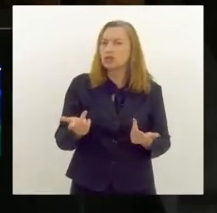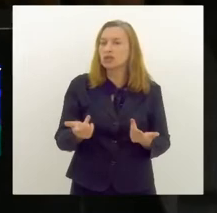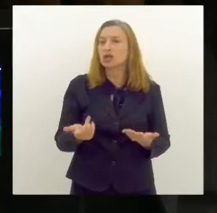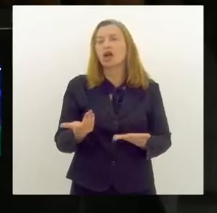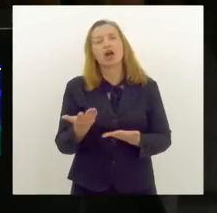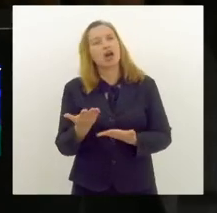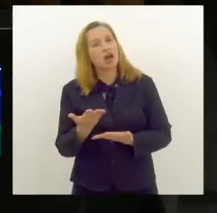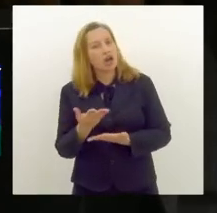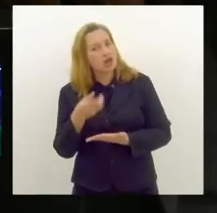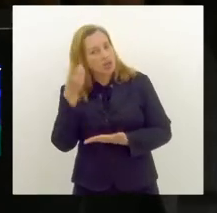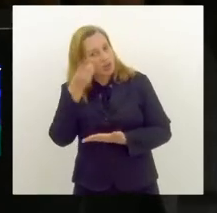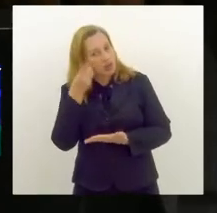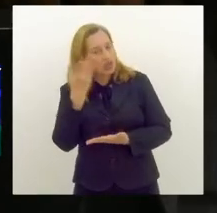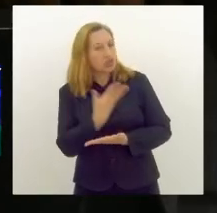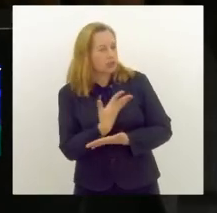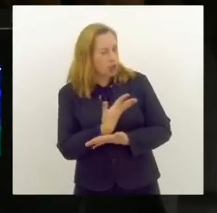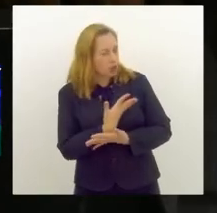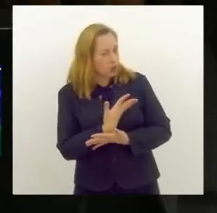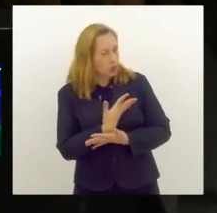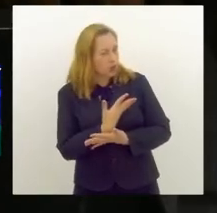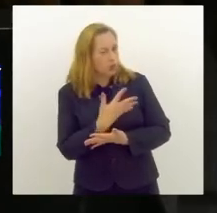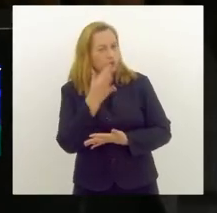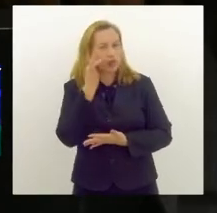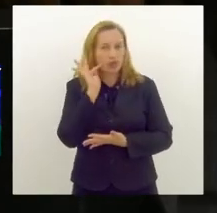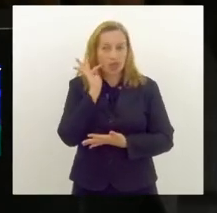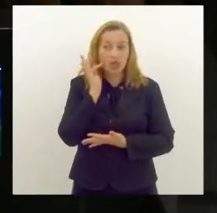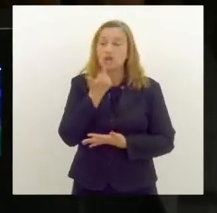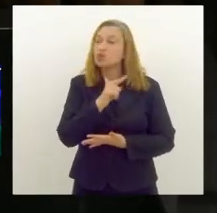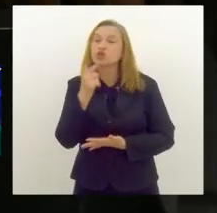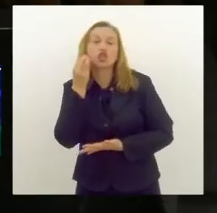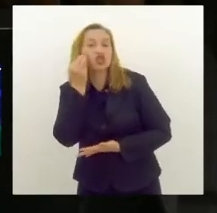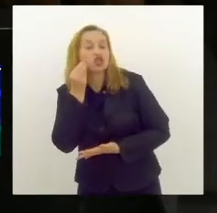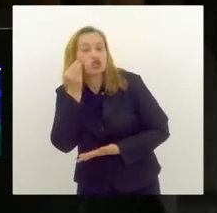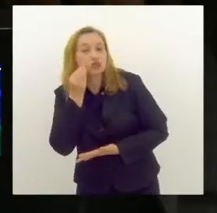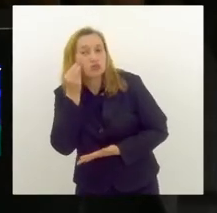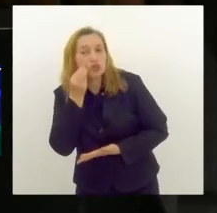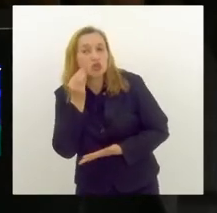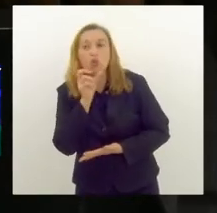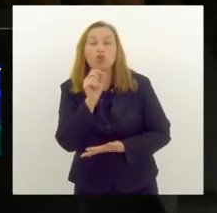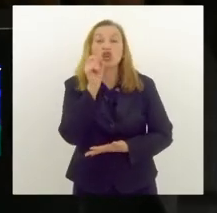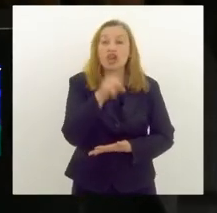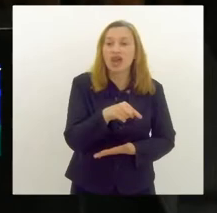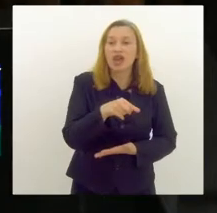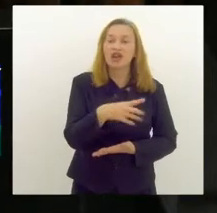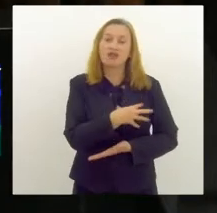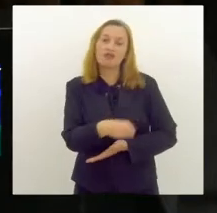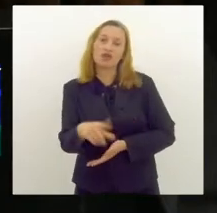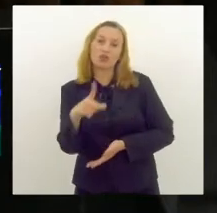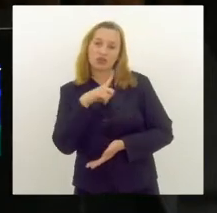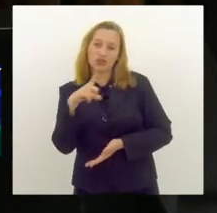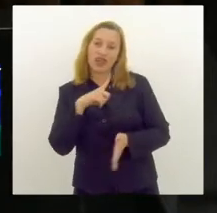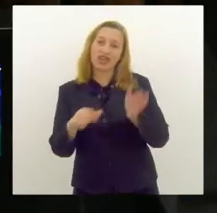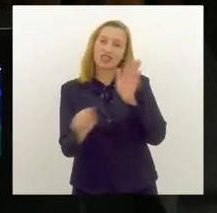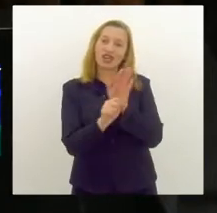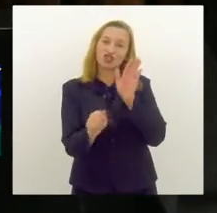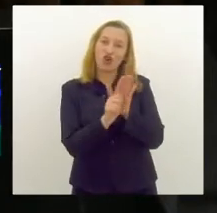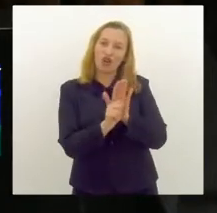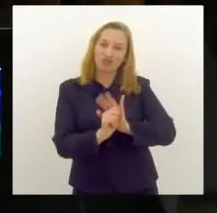querido deputado Flávio Serafini, que não tem a experiência do que é ter um filho nas